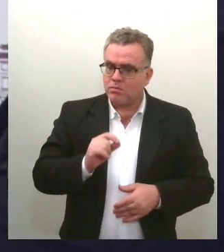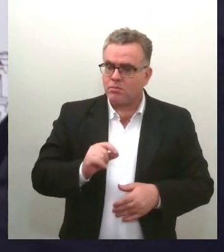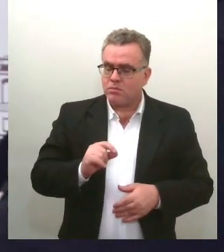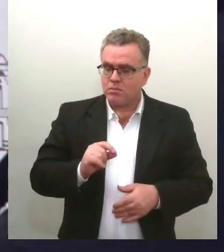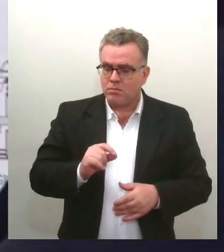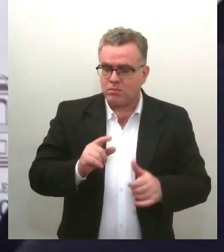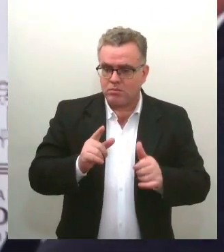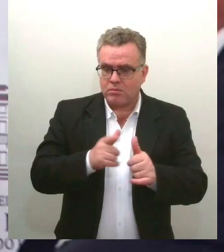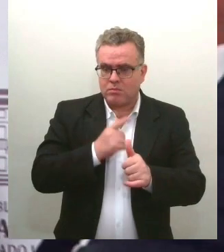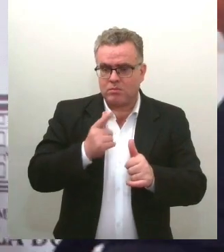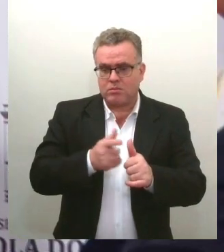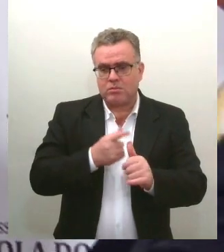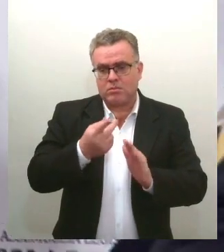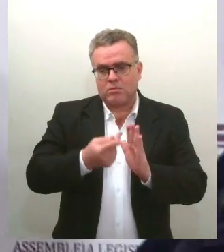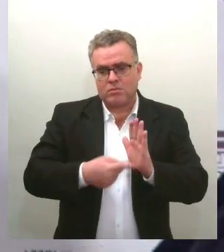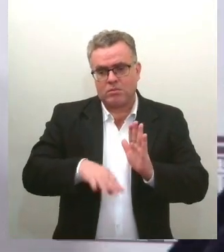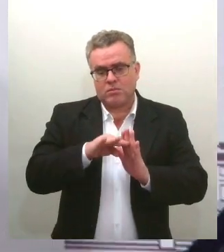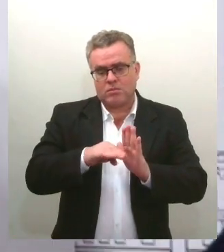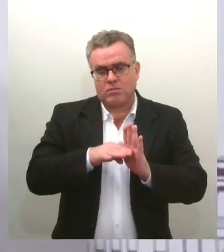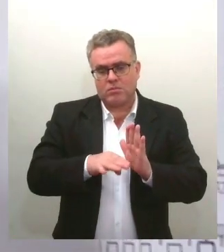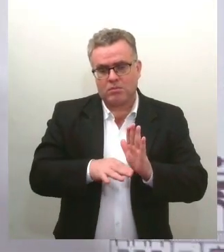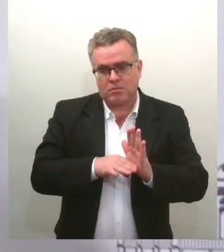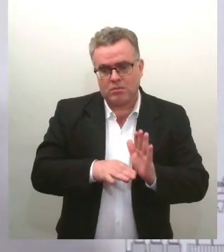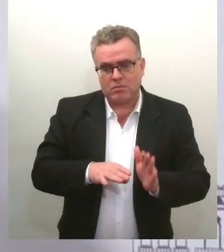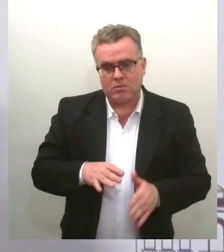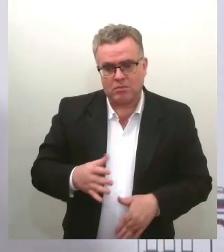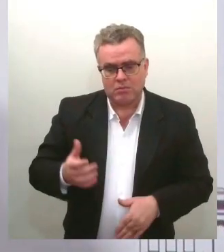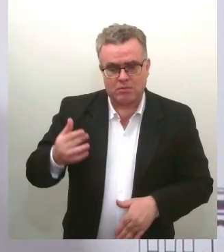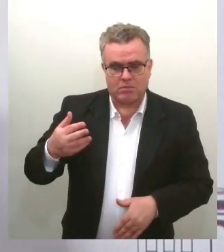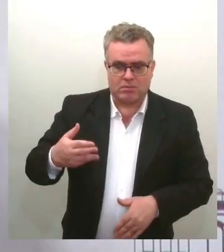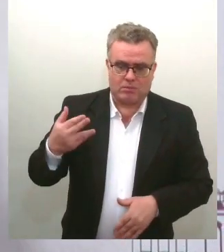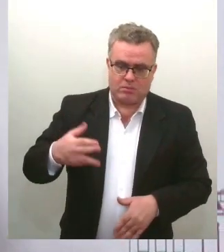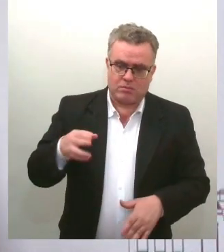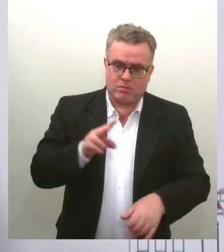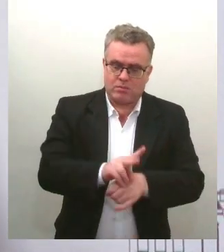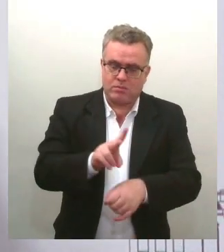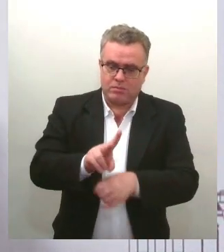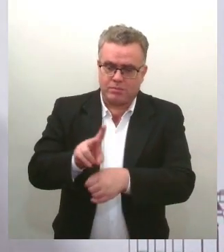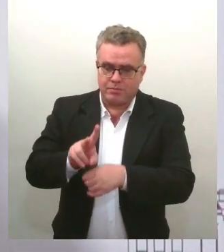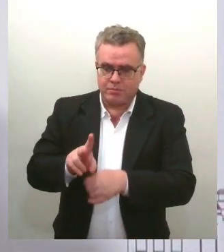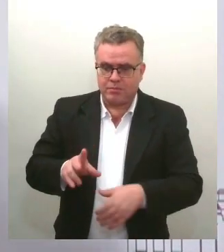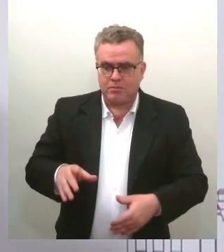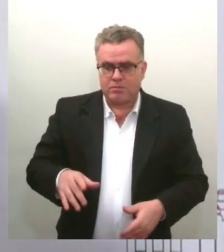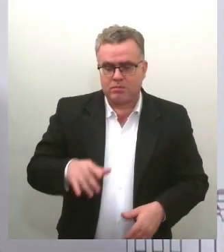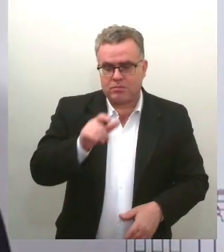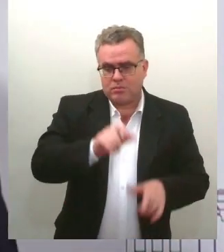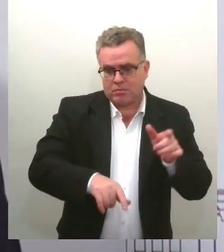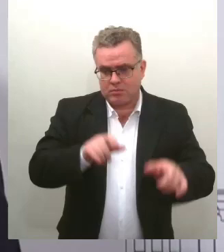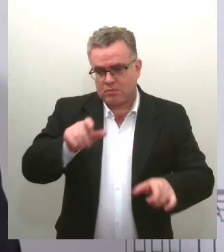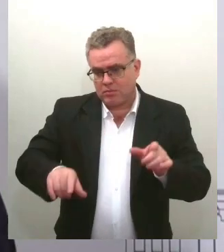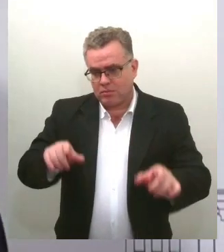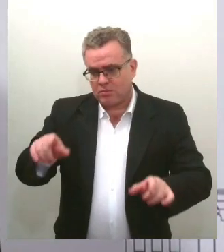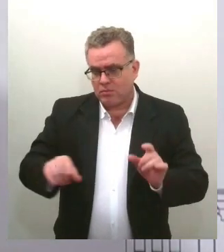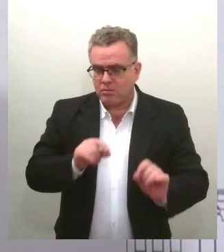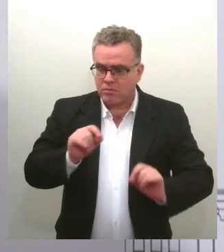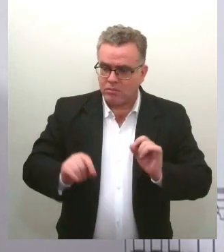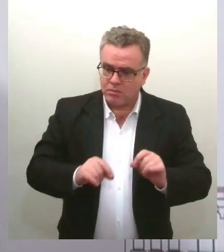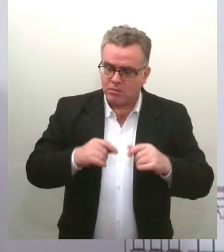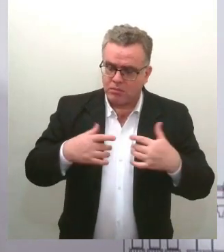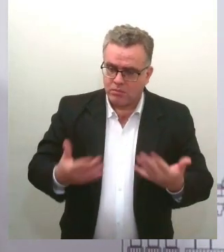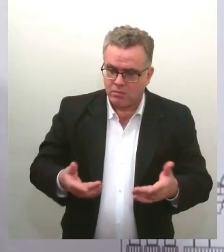atendimento às pessoas com epilepsia já implementado. E tivemos ontem a fala de